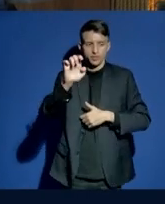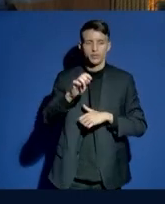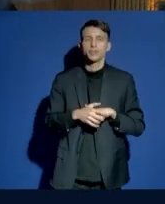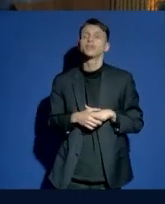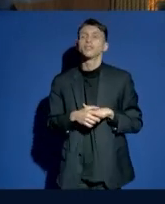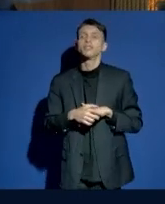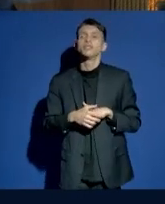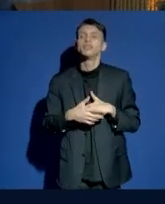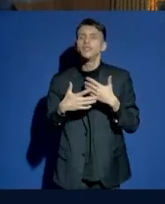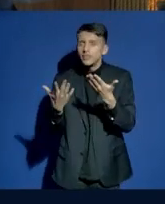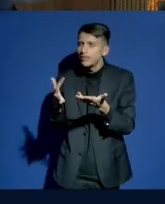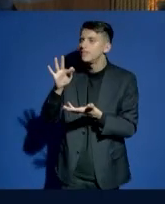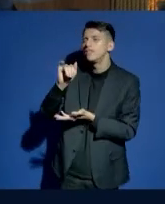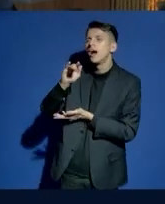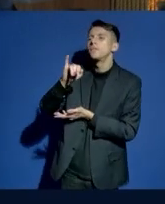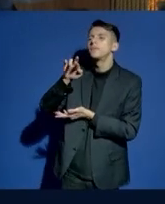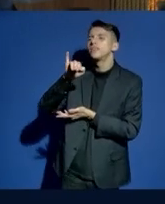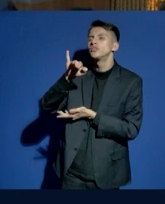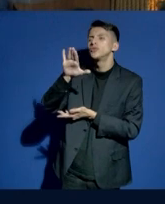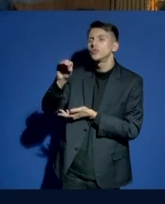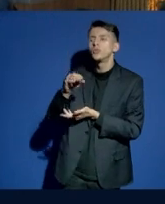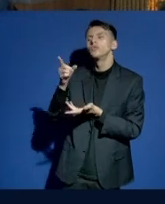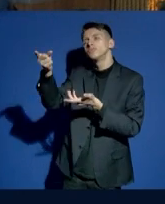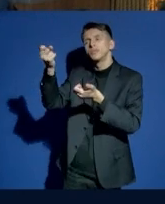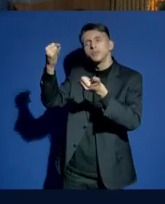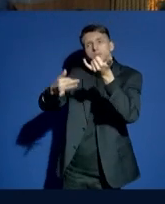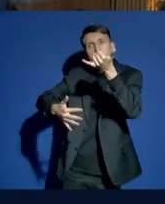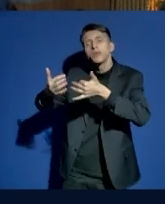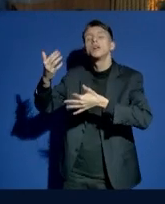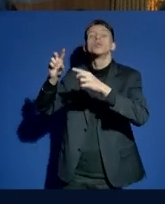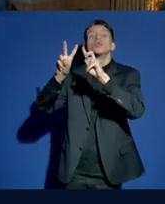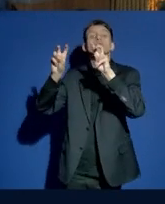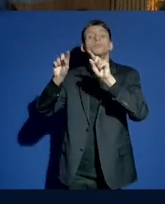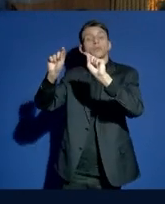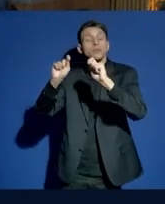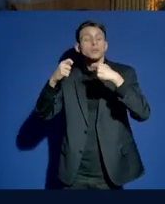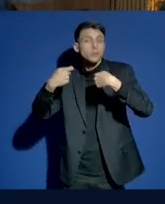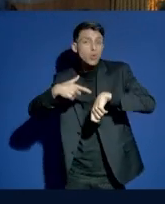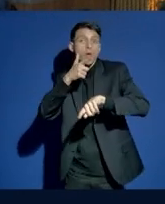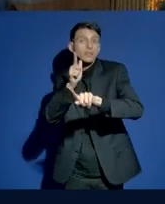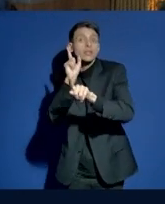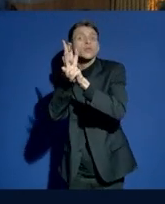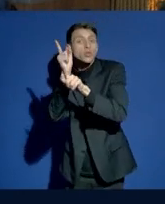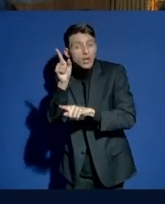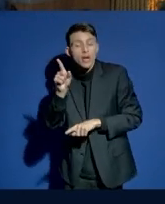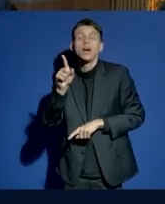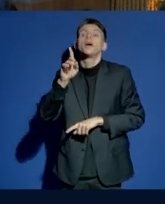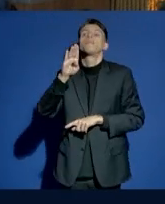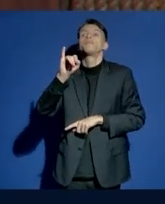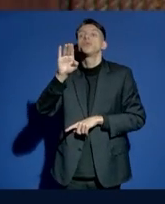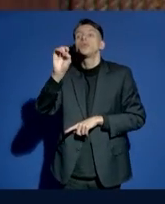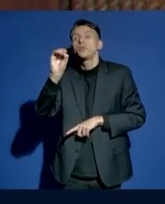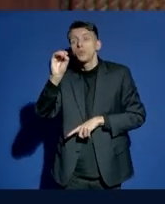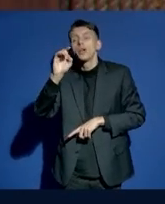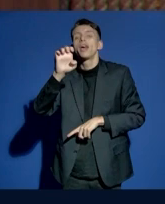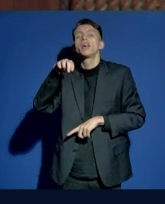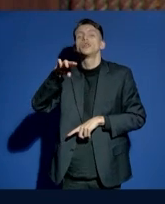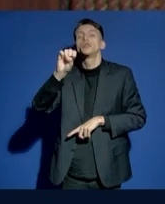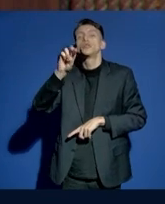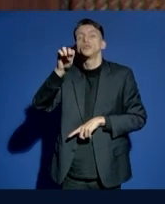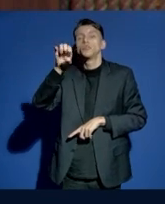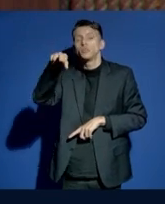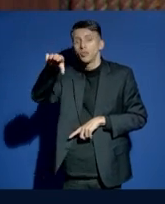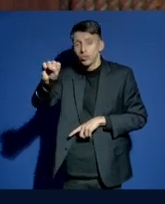Fabrício, como o Jorge estava falando, nós podemos encontrar bioinsumos tanto com funções mais próximas